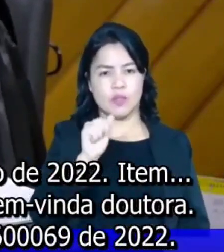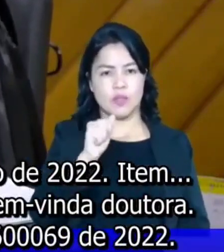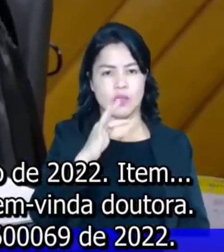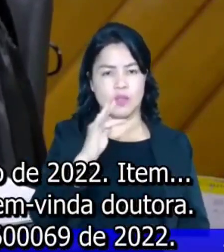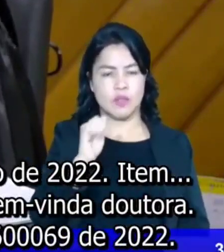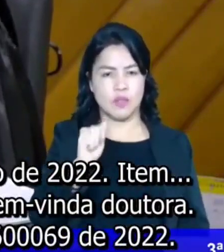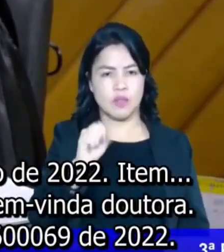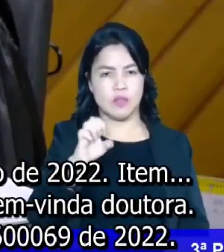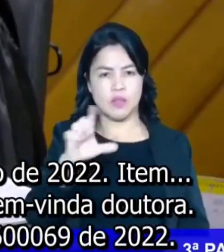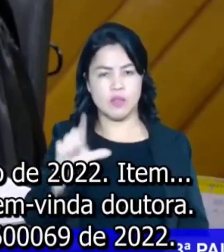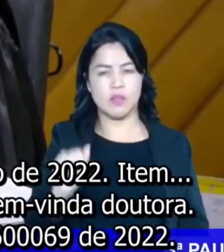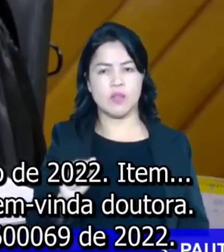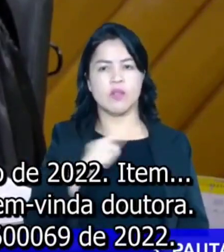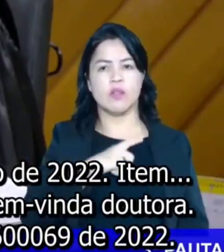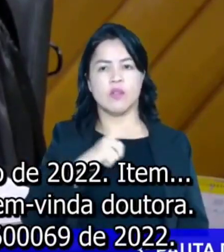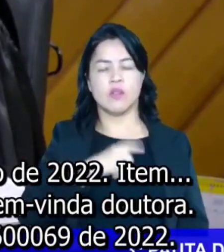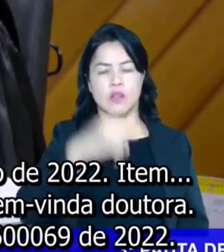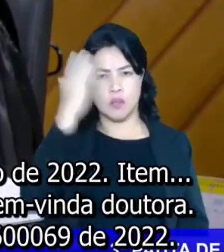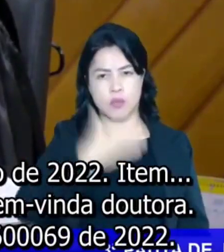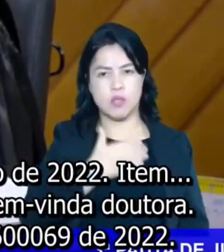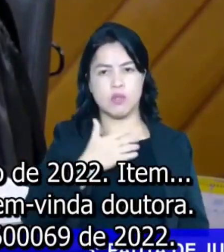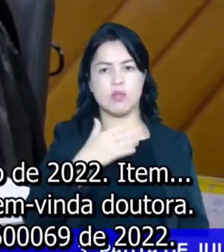3 da pauta é a prestação de contas anual